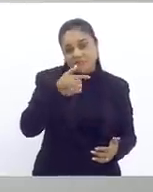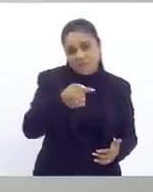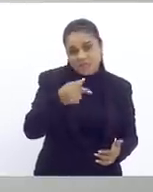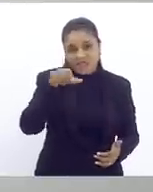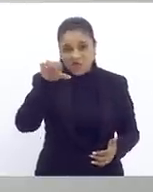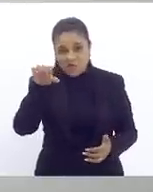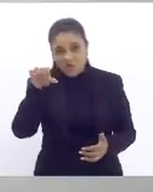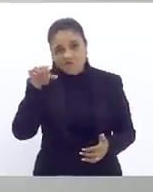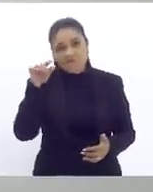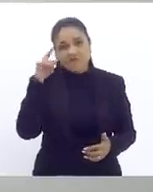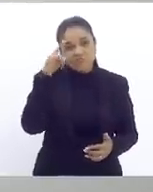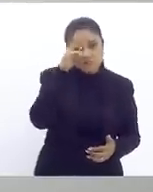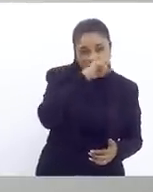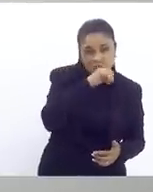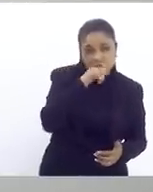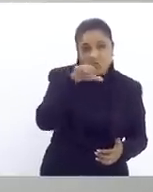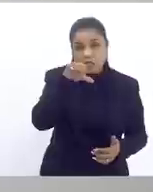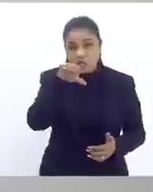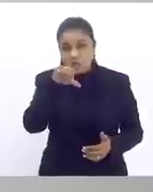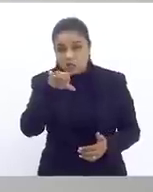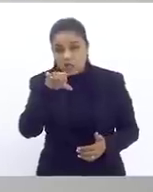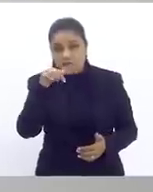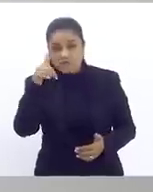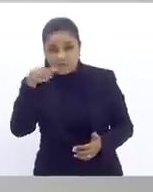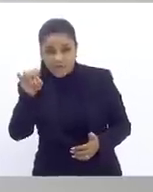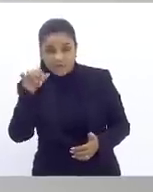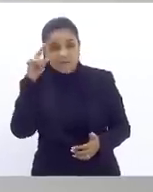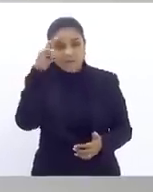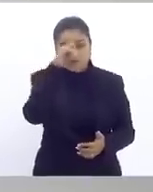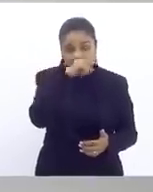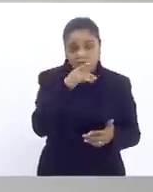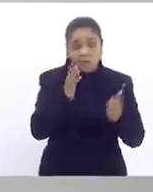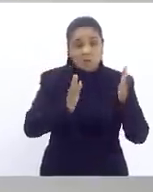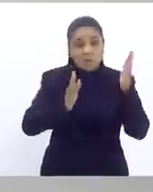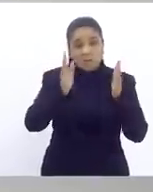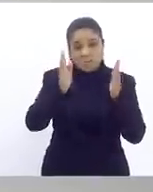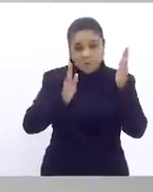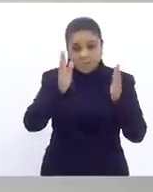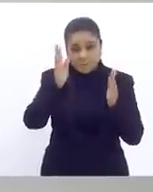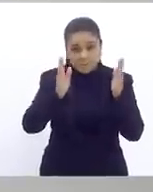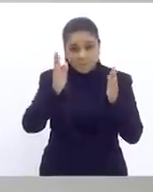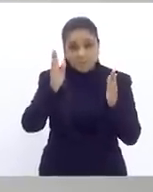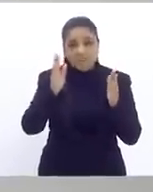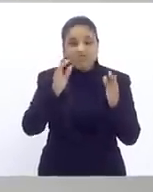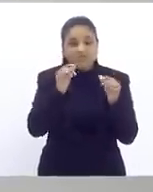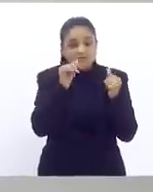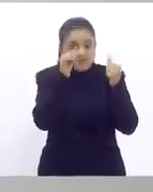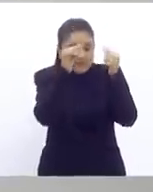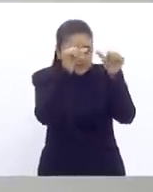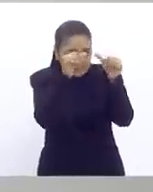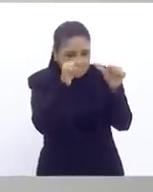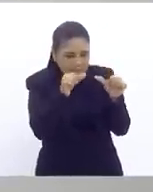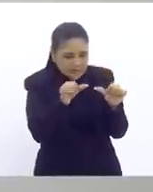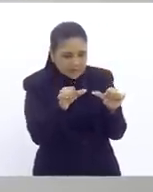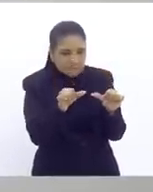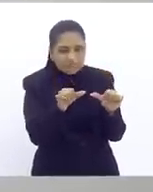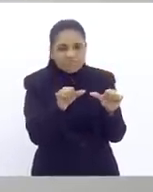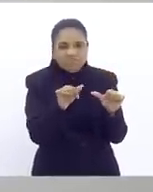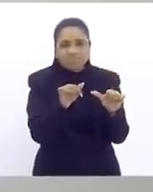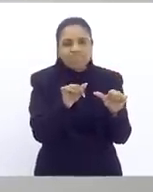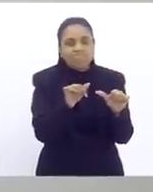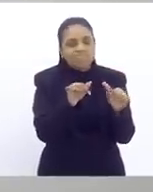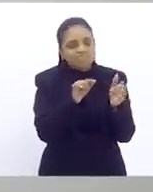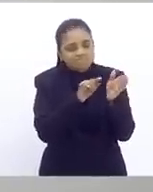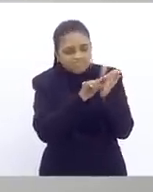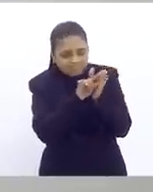demanda mais trabalho porque é no detalhe a gente está agora na época do detalhe Tá bom a gente